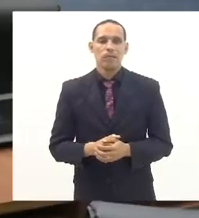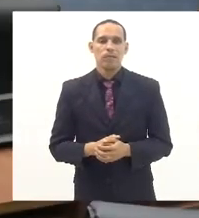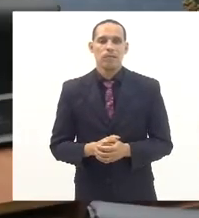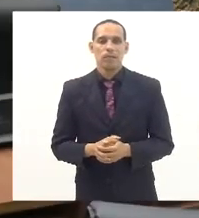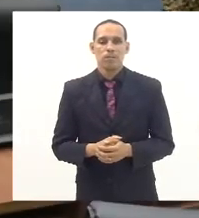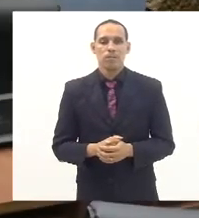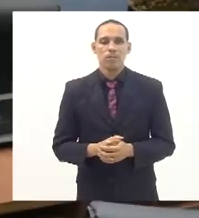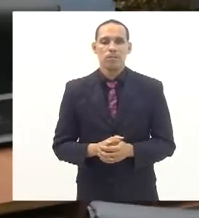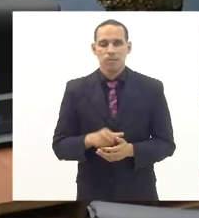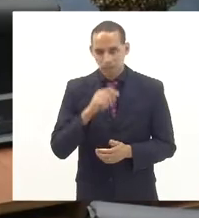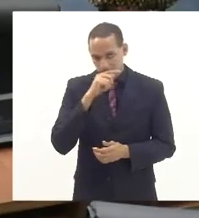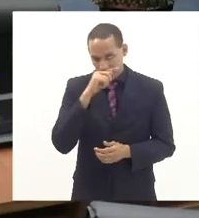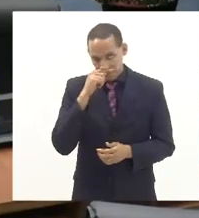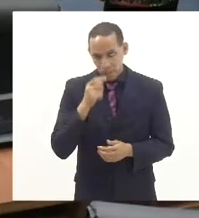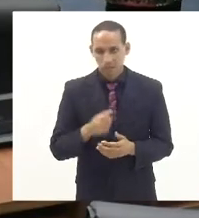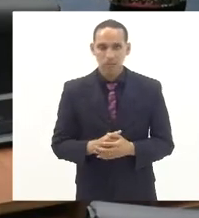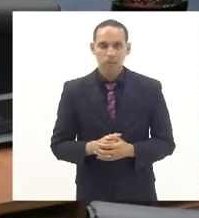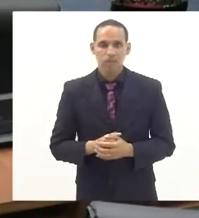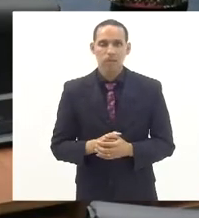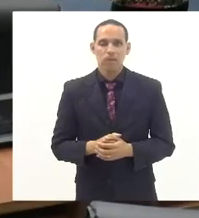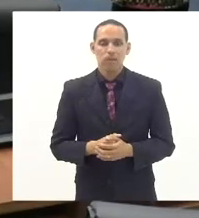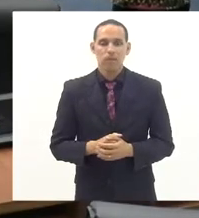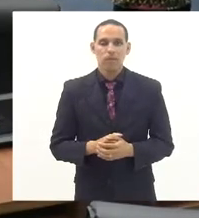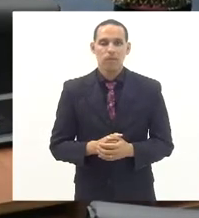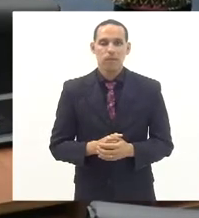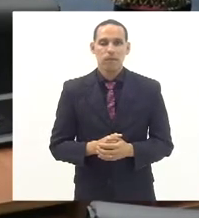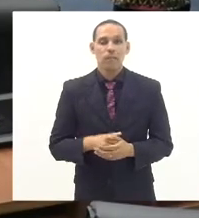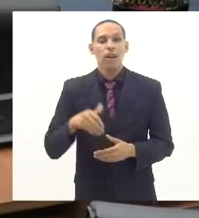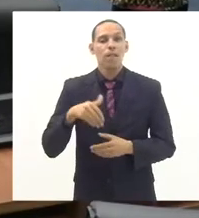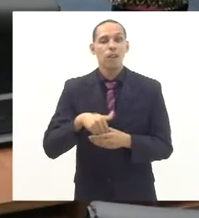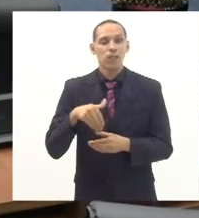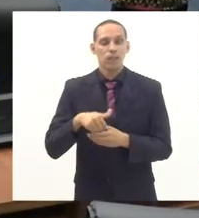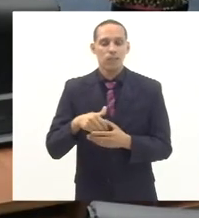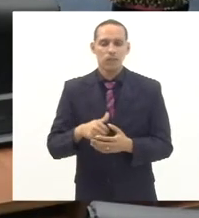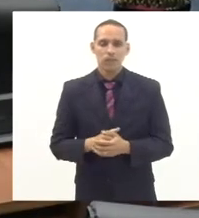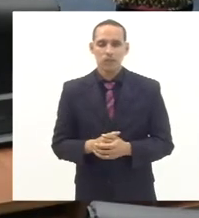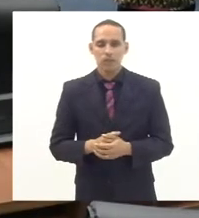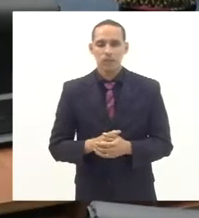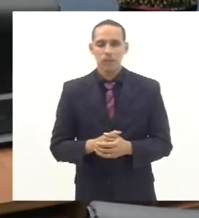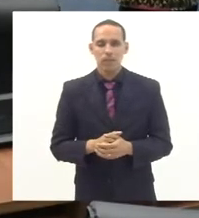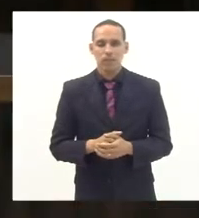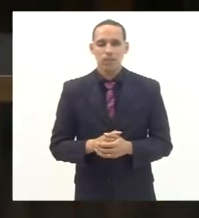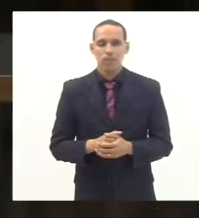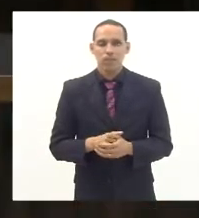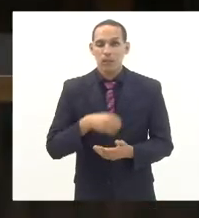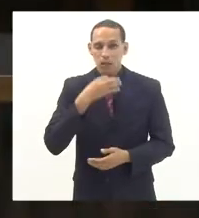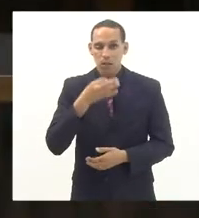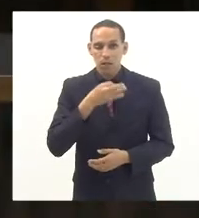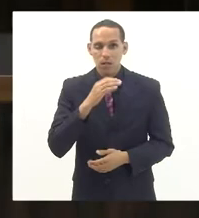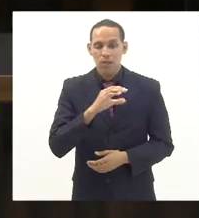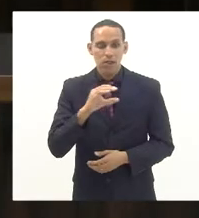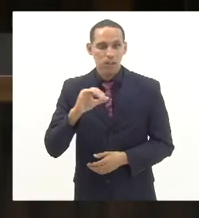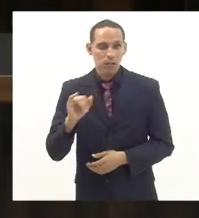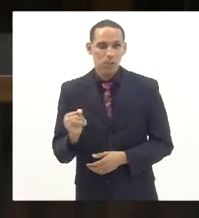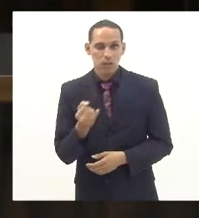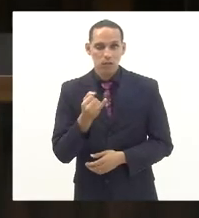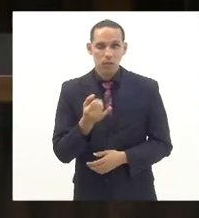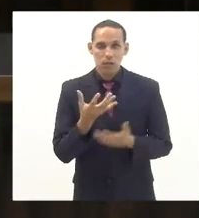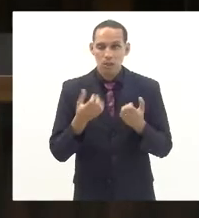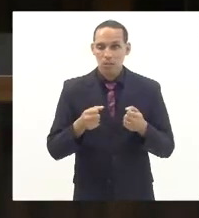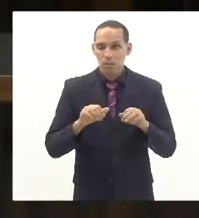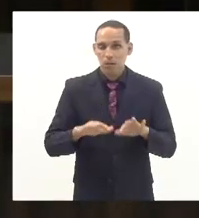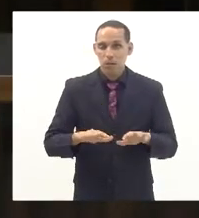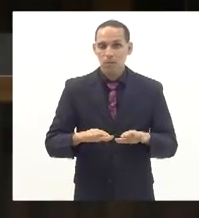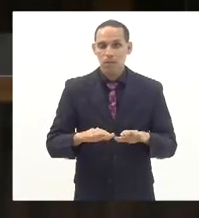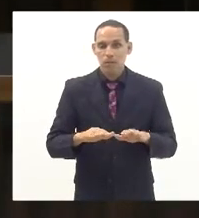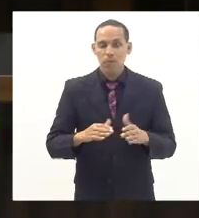e não é e em votação o parecer da comissão de concessão de justiça se eu acho